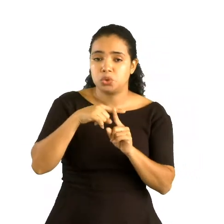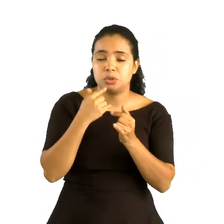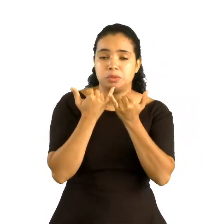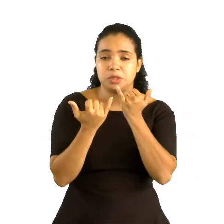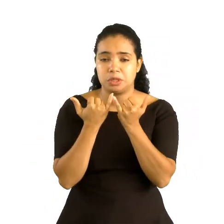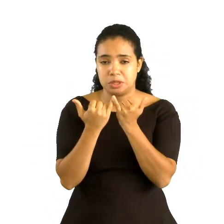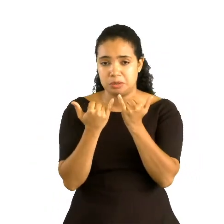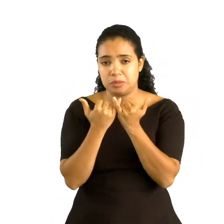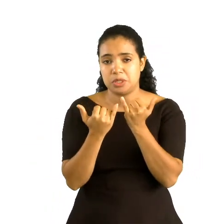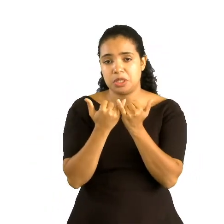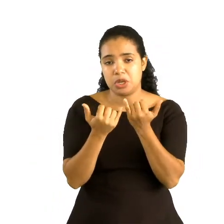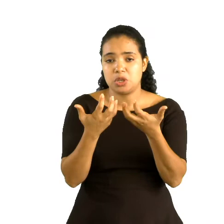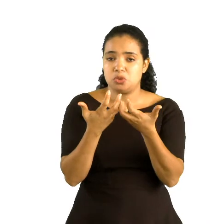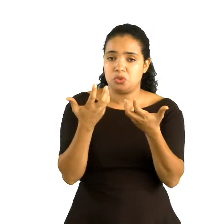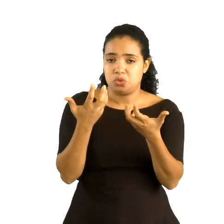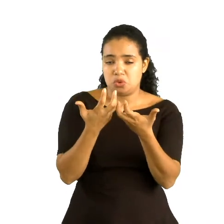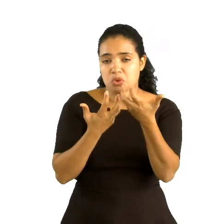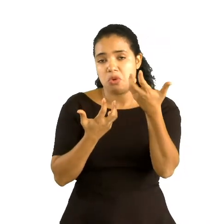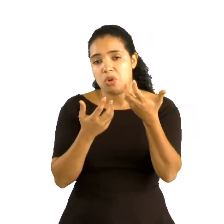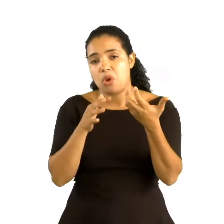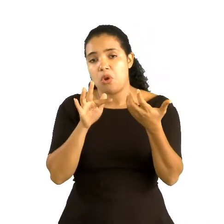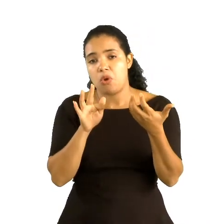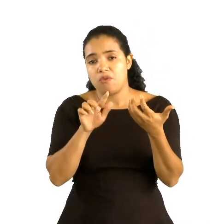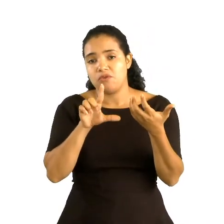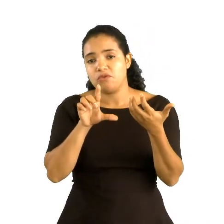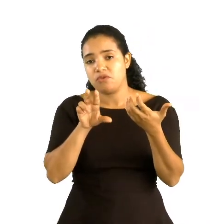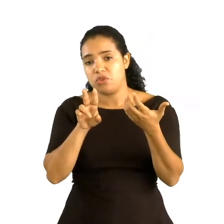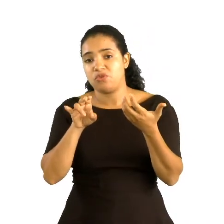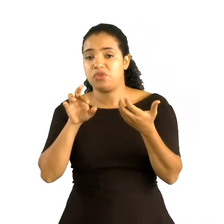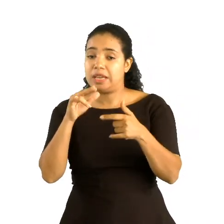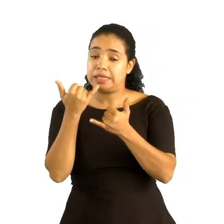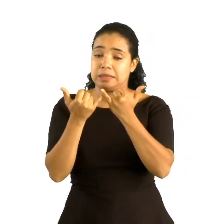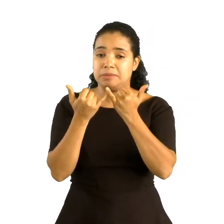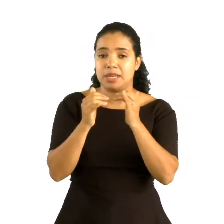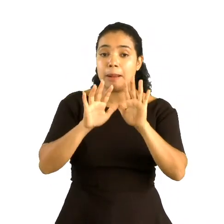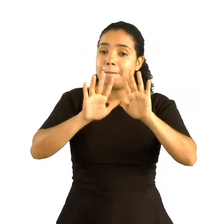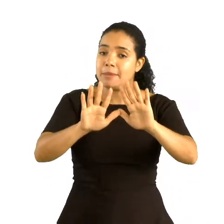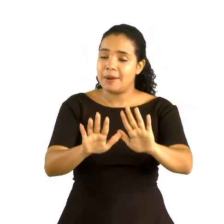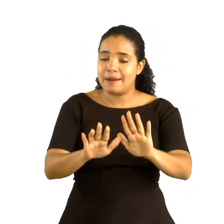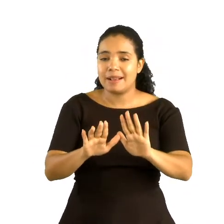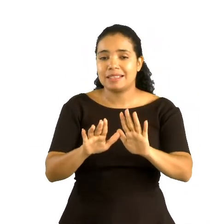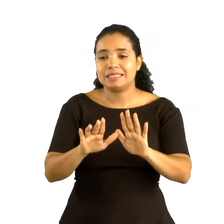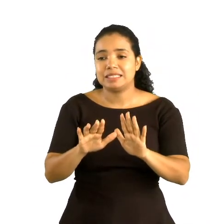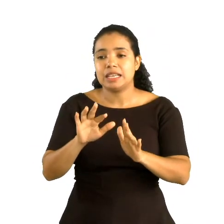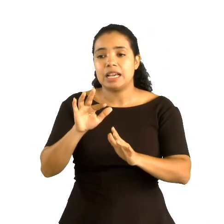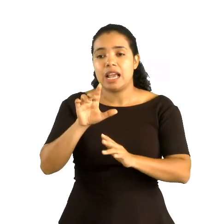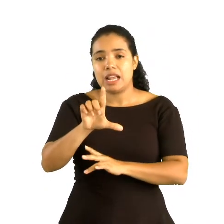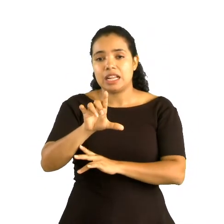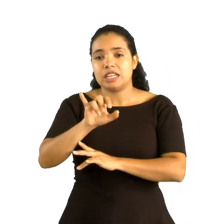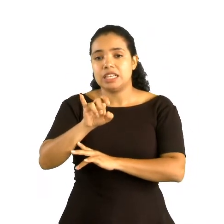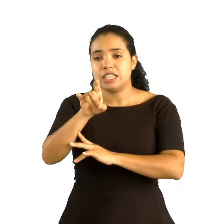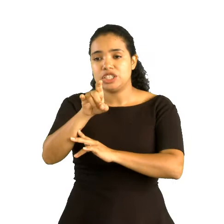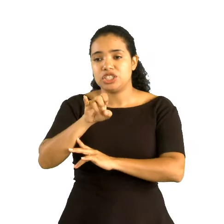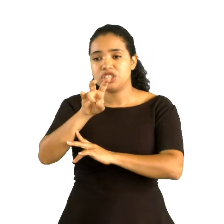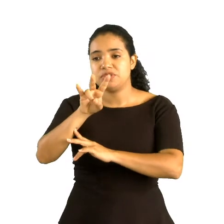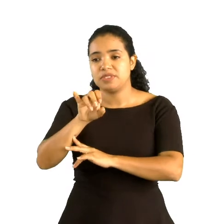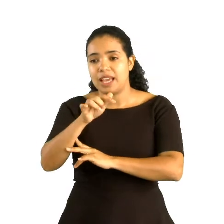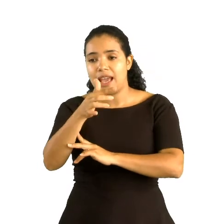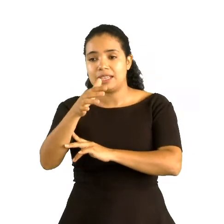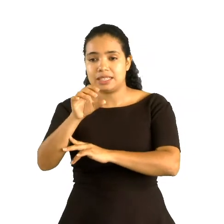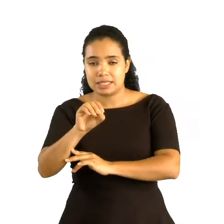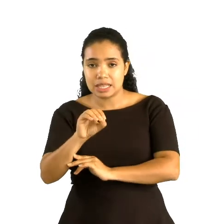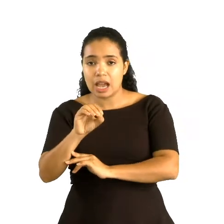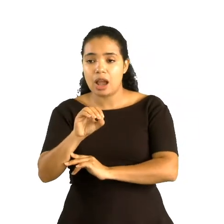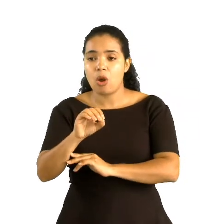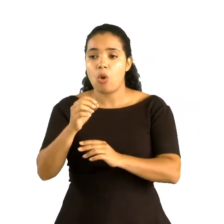parecido com a erosão pluvial, porém, todavia, entretanto, ele ocorre mais em solos sem